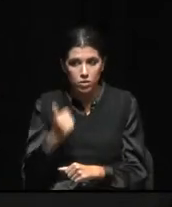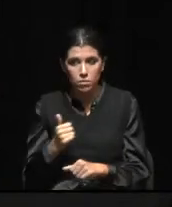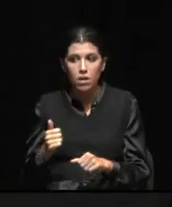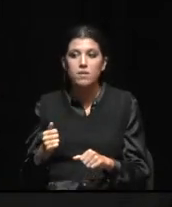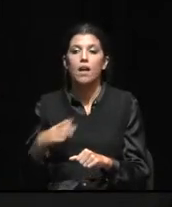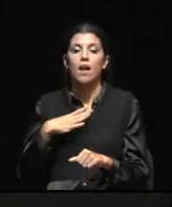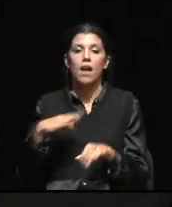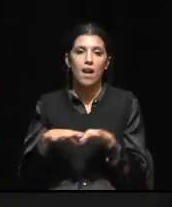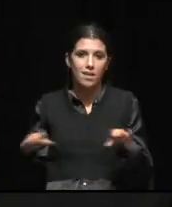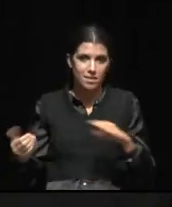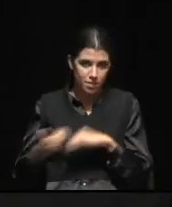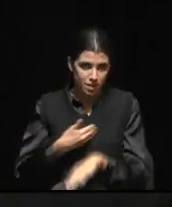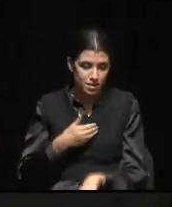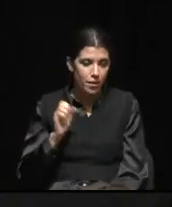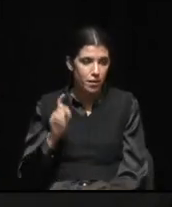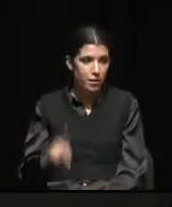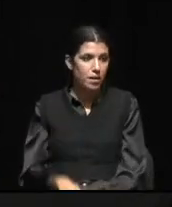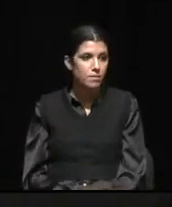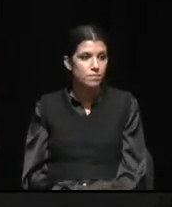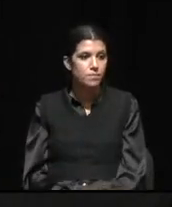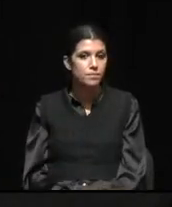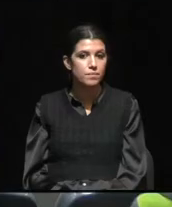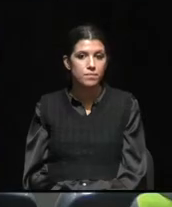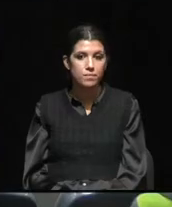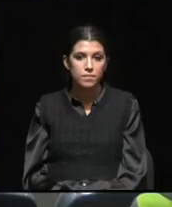aí uma interpelação à mesa